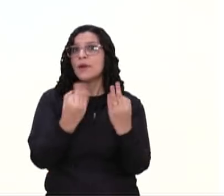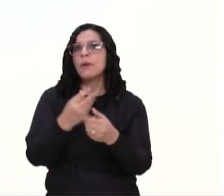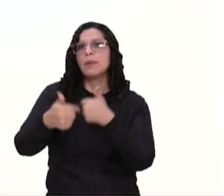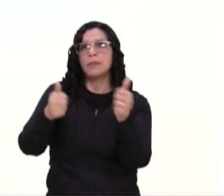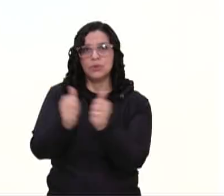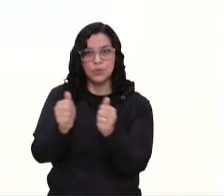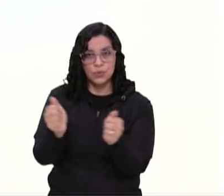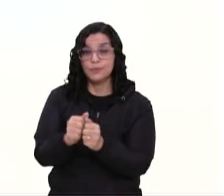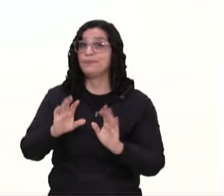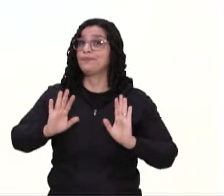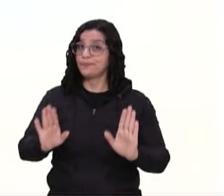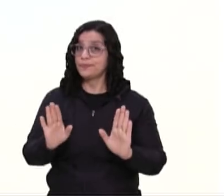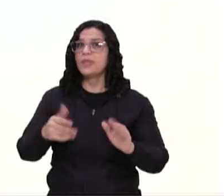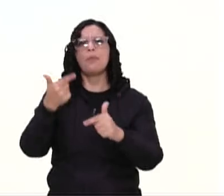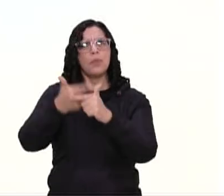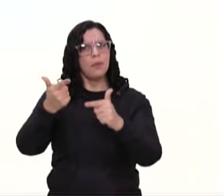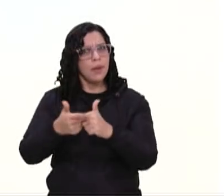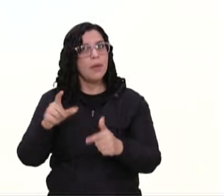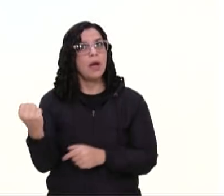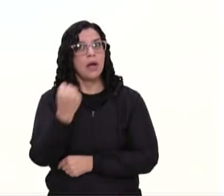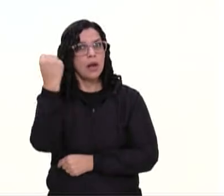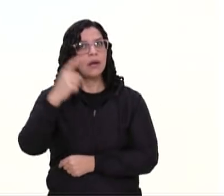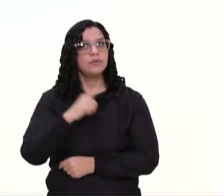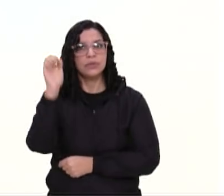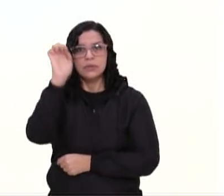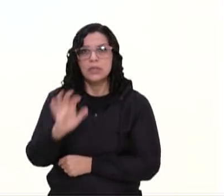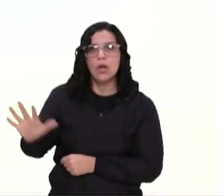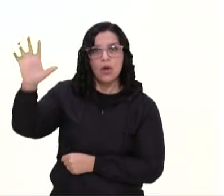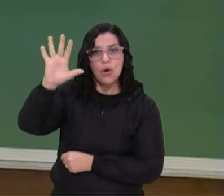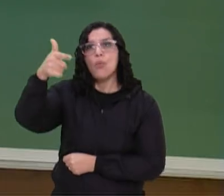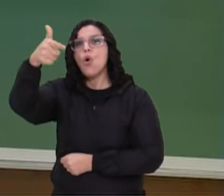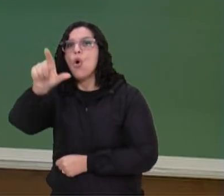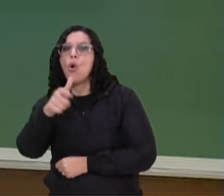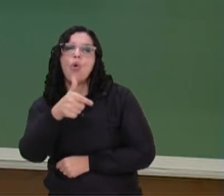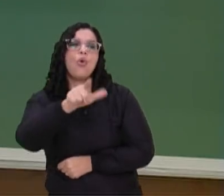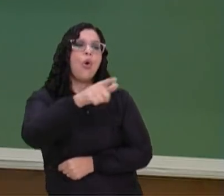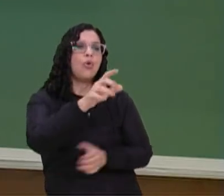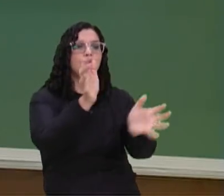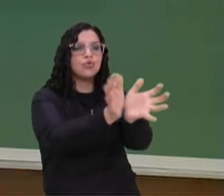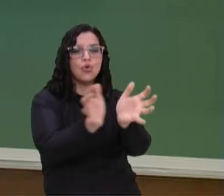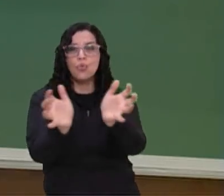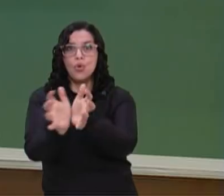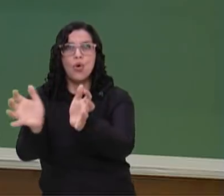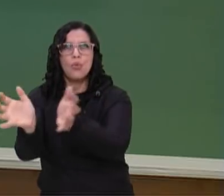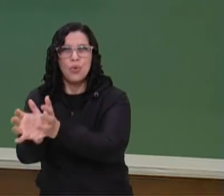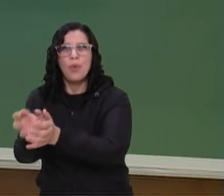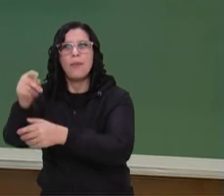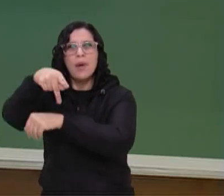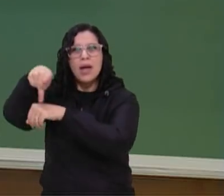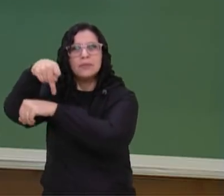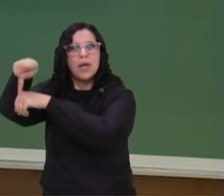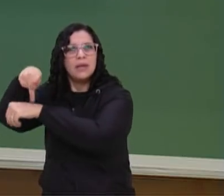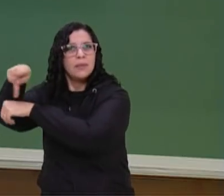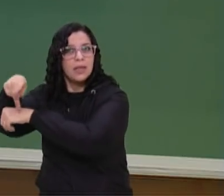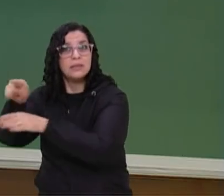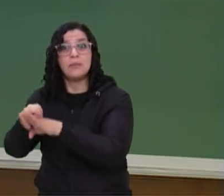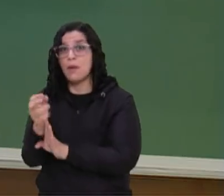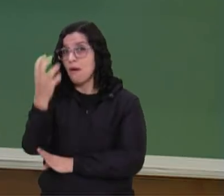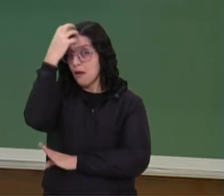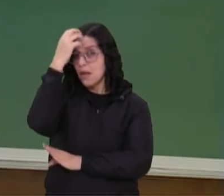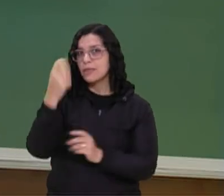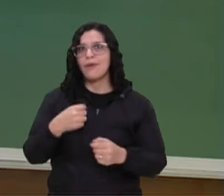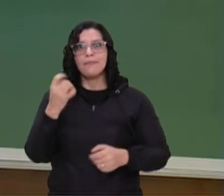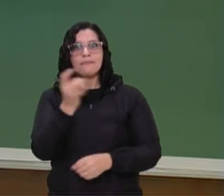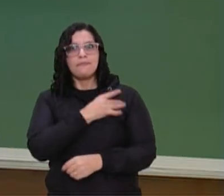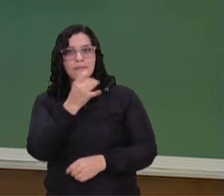Havia um grande problema ainda na Europa. Esse problema era que as outras monarquias absolutistas, como a Prússia, a Áustria e a Rússia, temiam que Napoleão